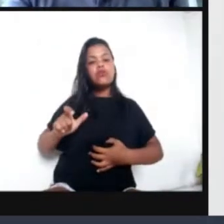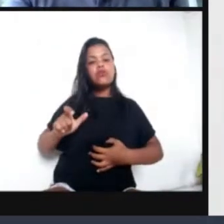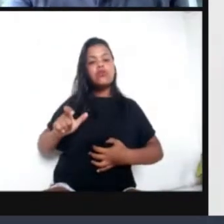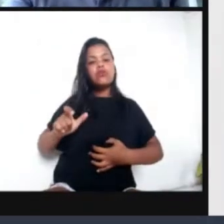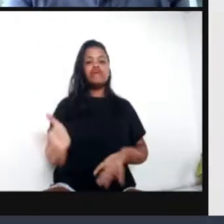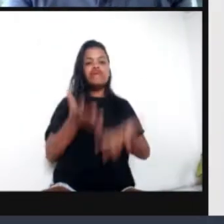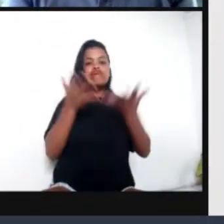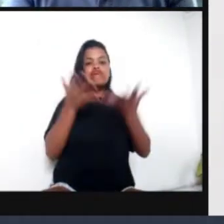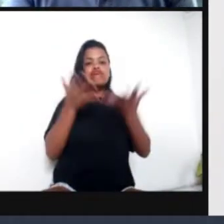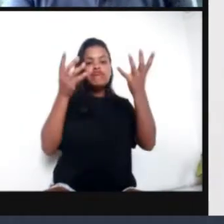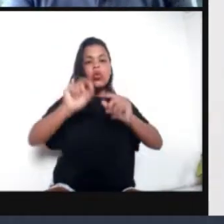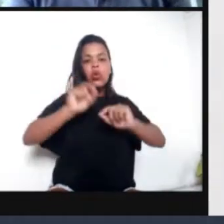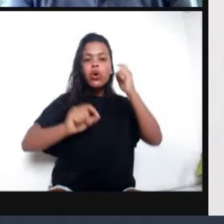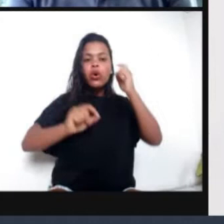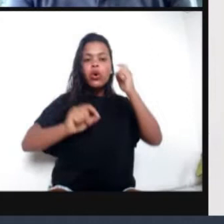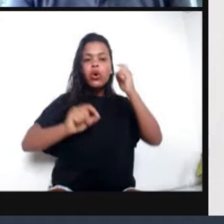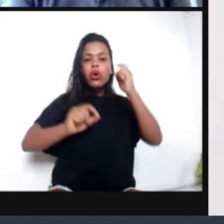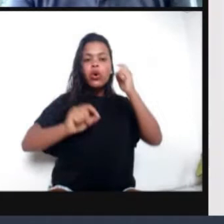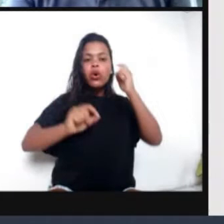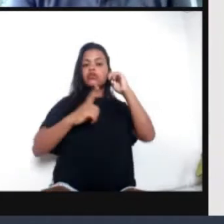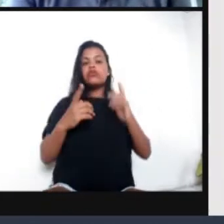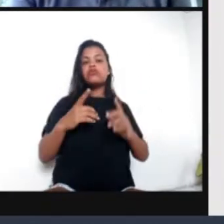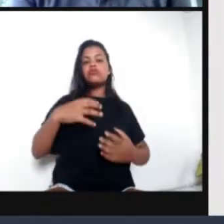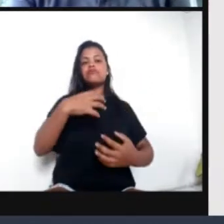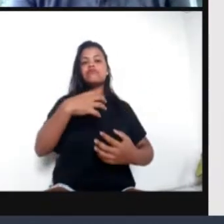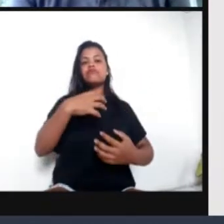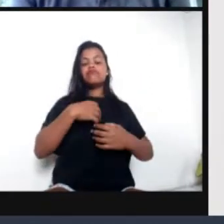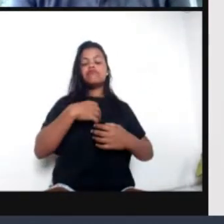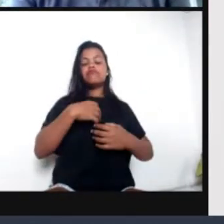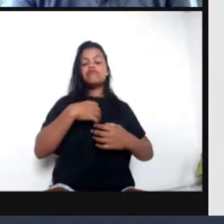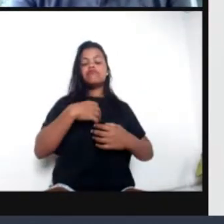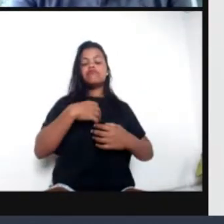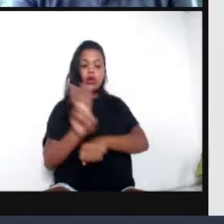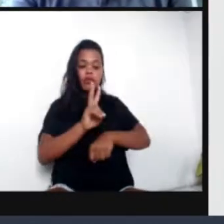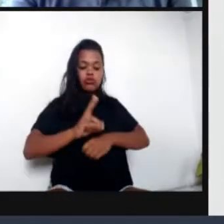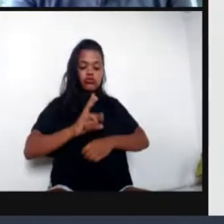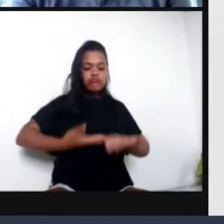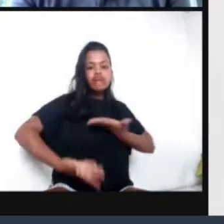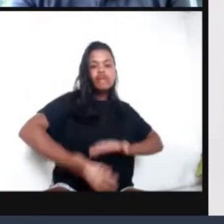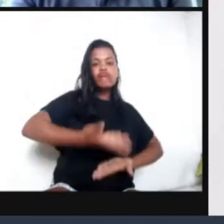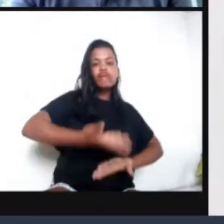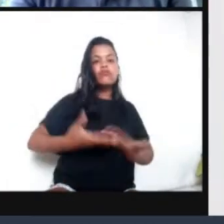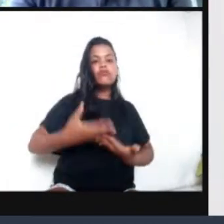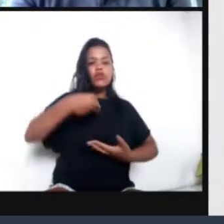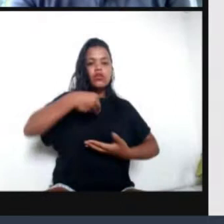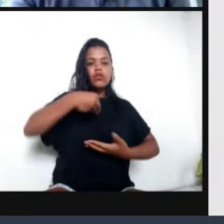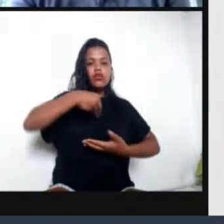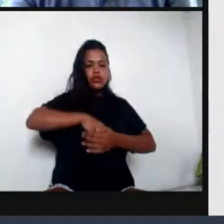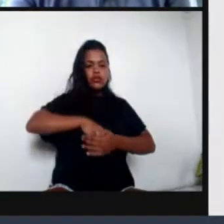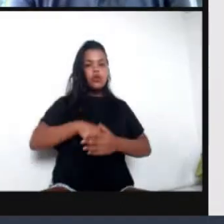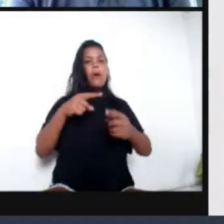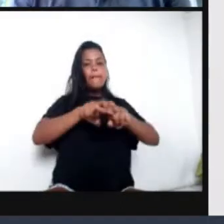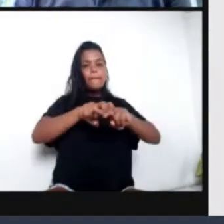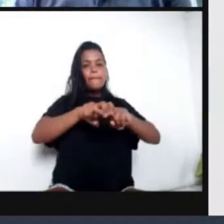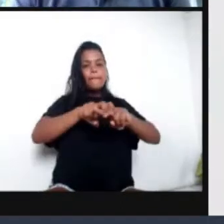outros sistemas e fazer uma espécie de interface com o meio externo. Então, por isso que eu coloquei essa figurinha aqui com alguns vírus, né? Na